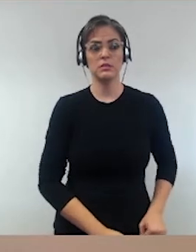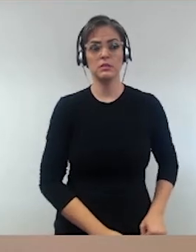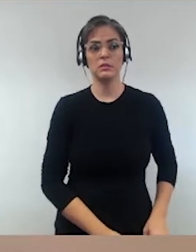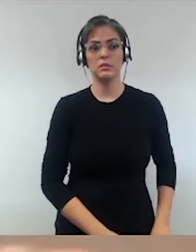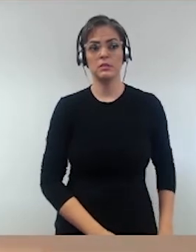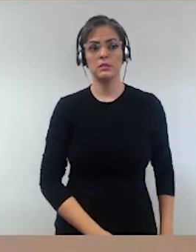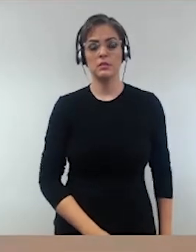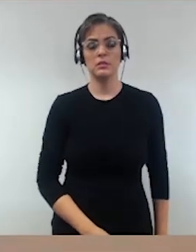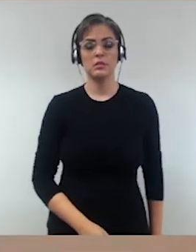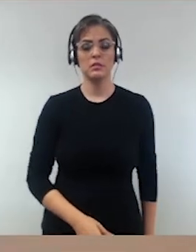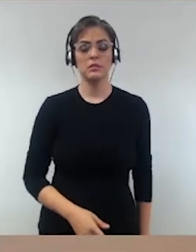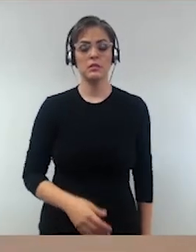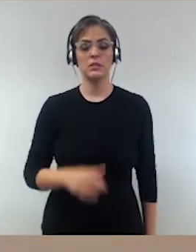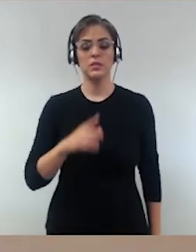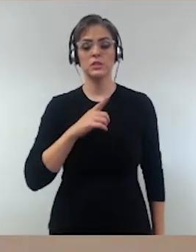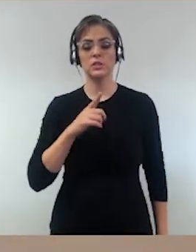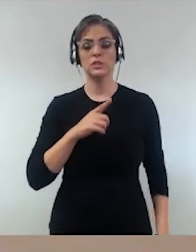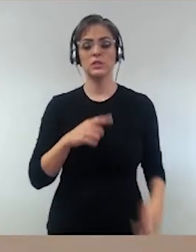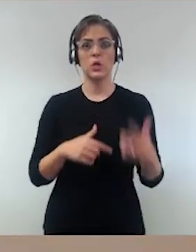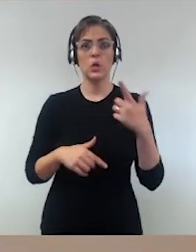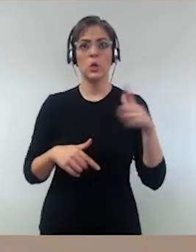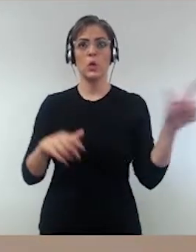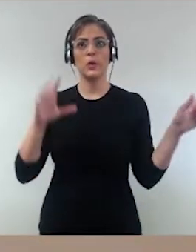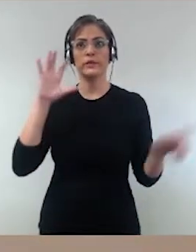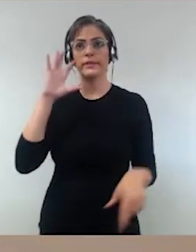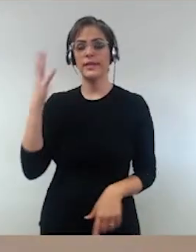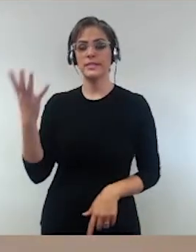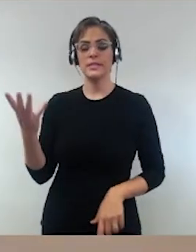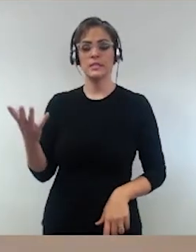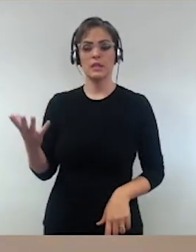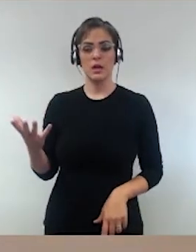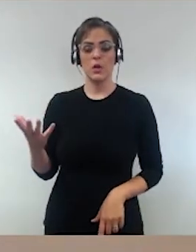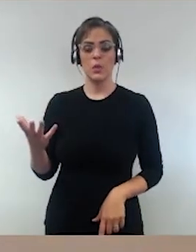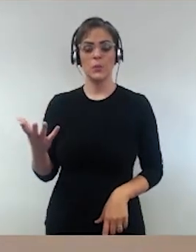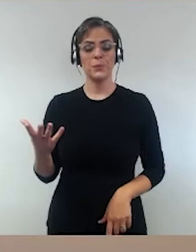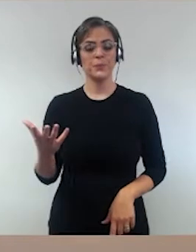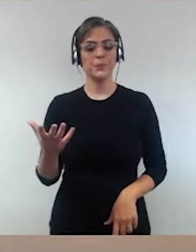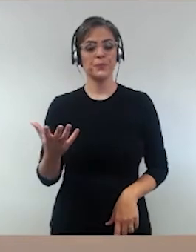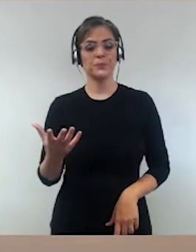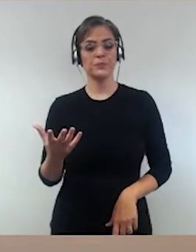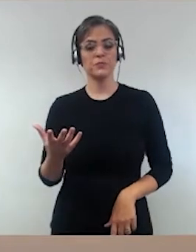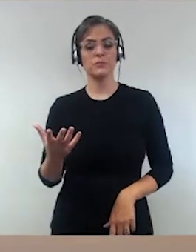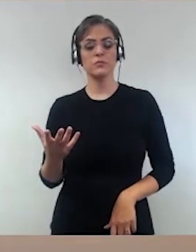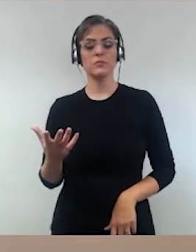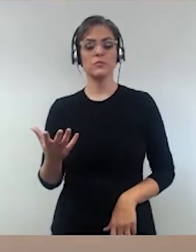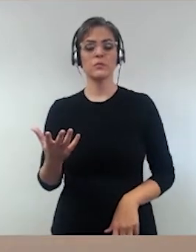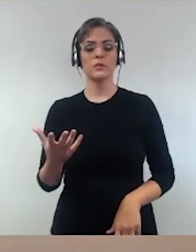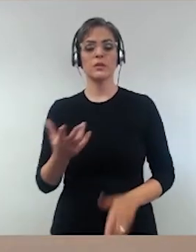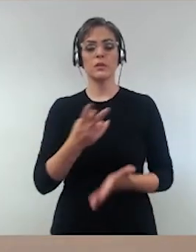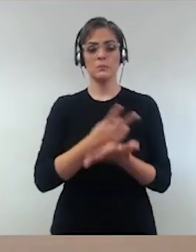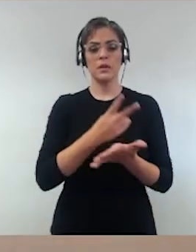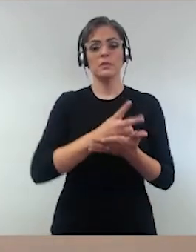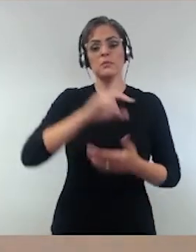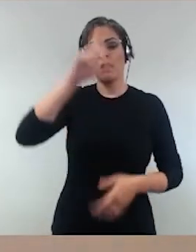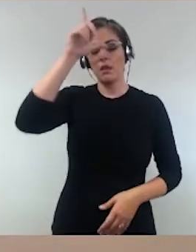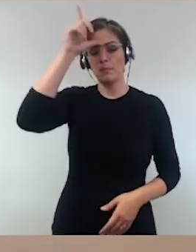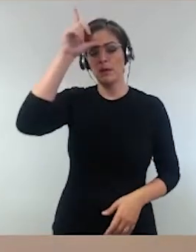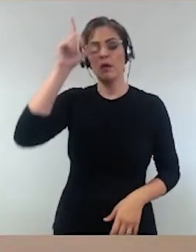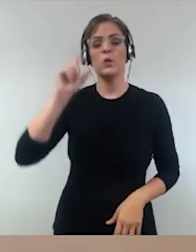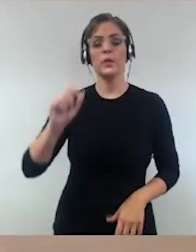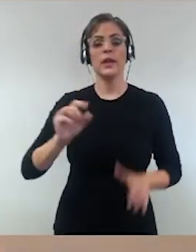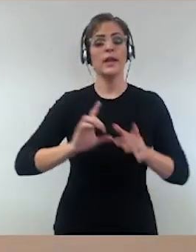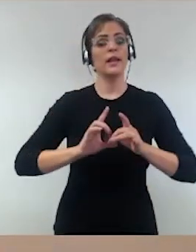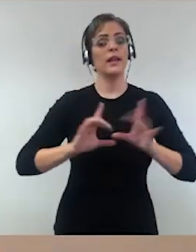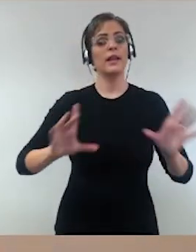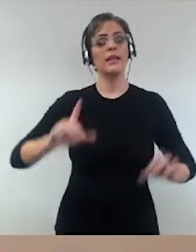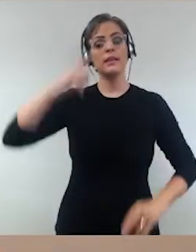de uma outra decisão que já tinha, digamos, sido tomada no âmbito da própria Corte Constitucional Alemã, que era o livre